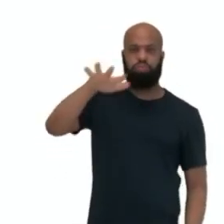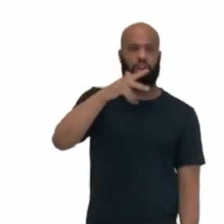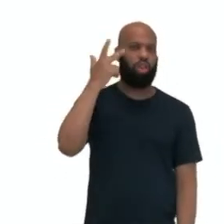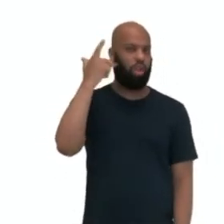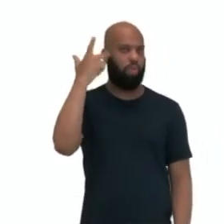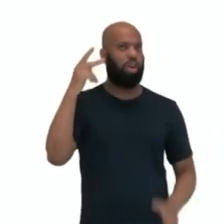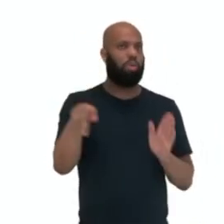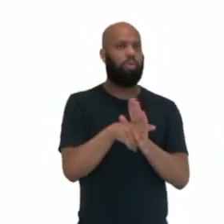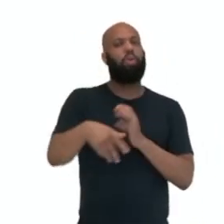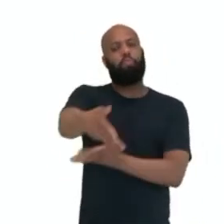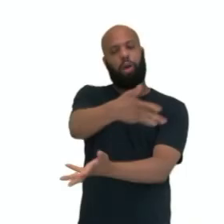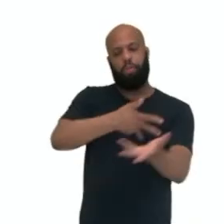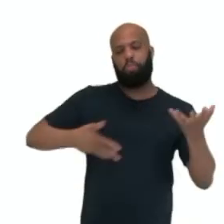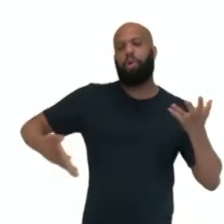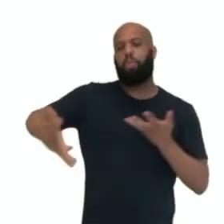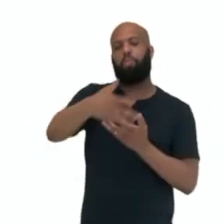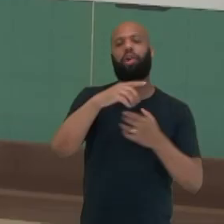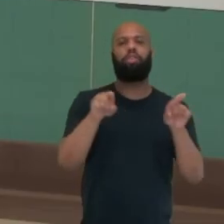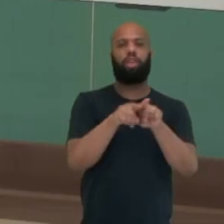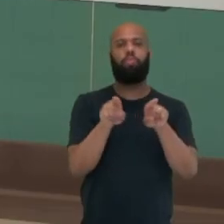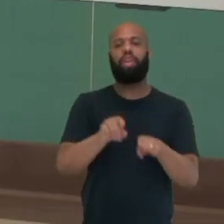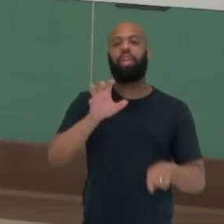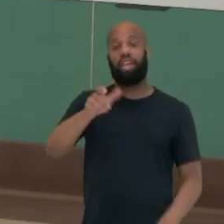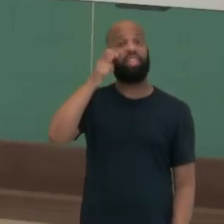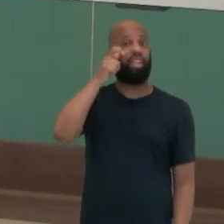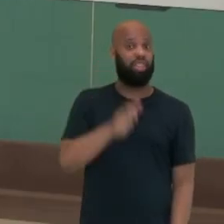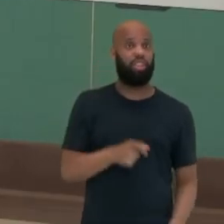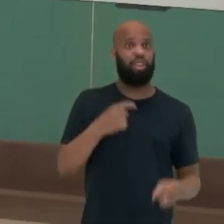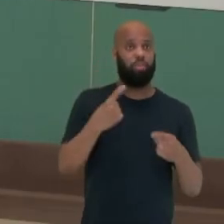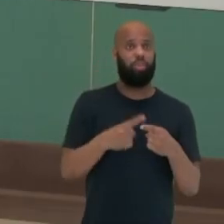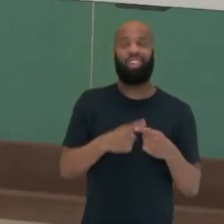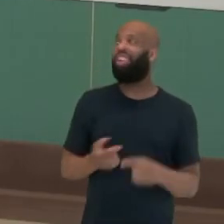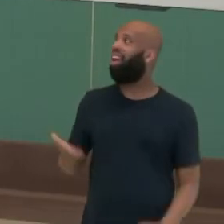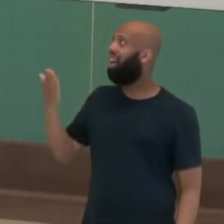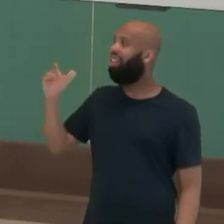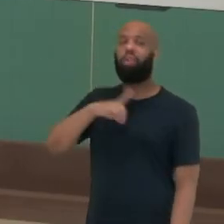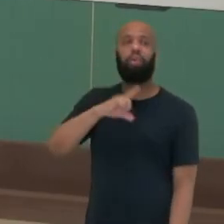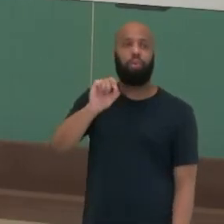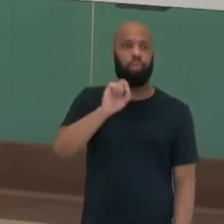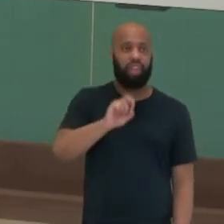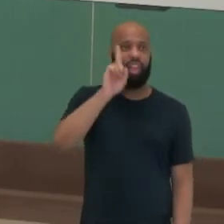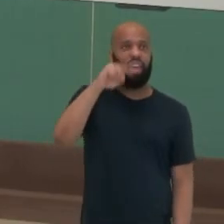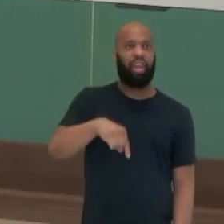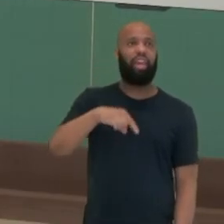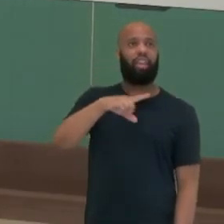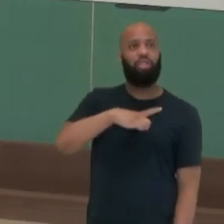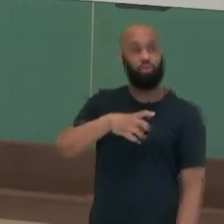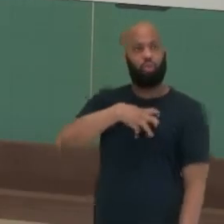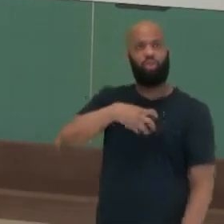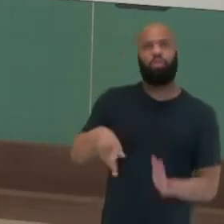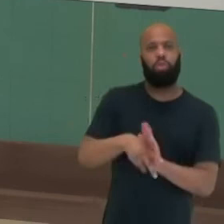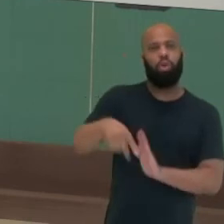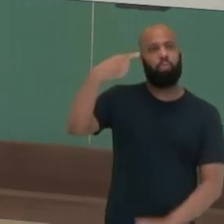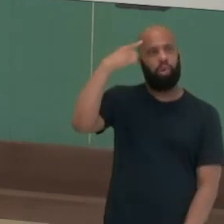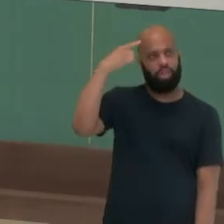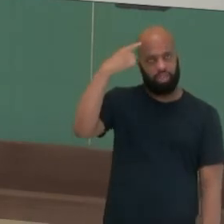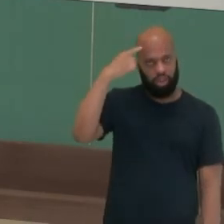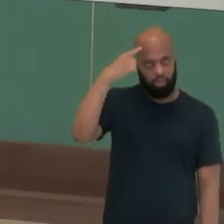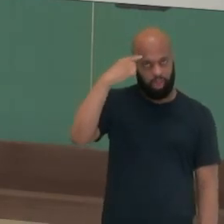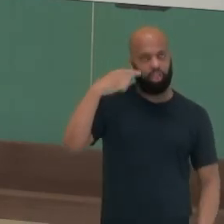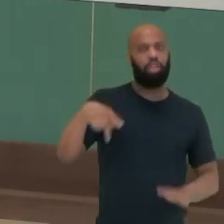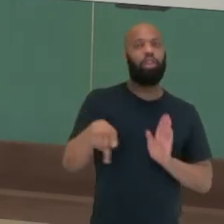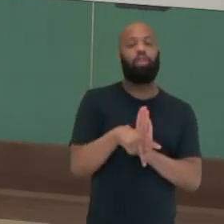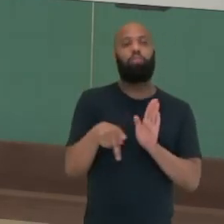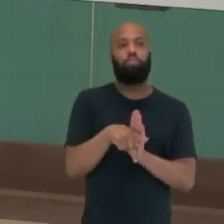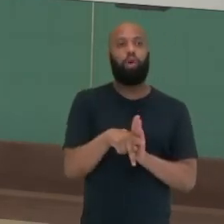para conviver. E isso é muito interessante porque aqui nós já temos essa repercussão do pensamento